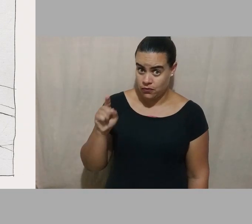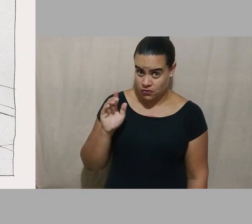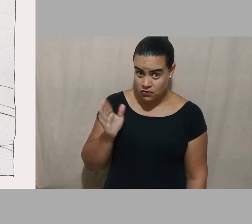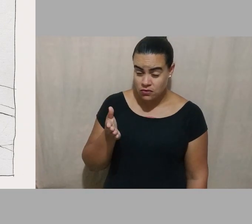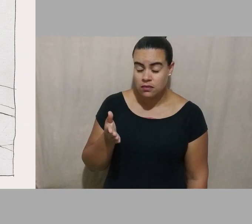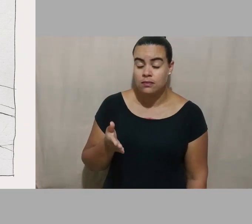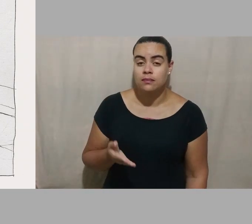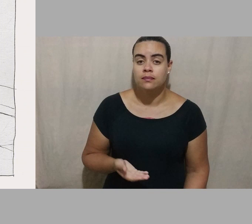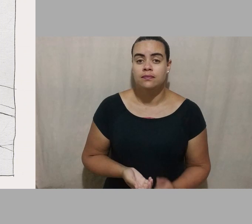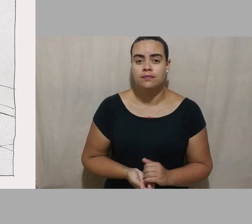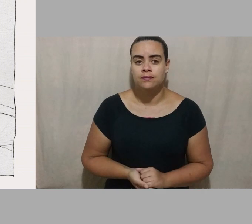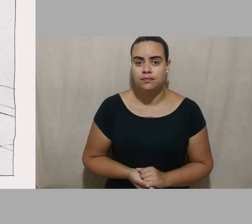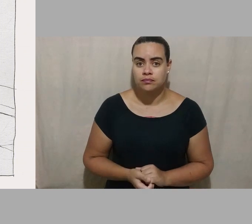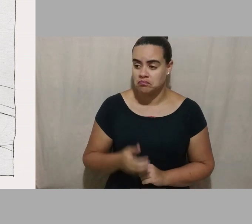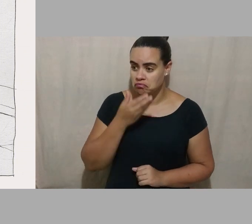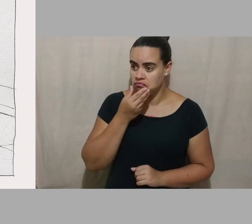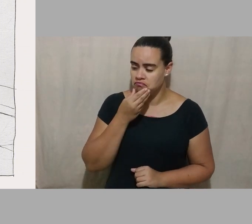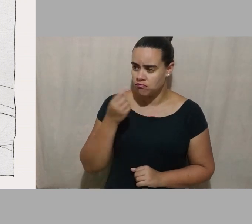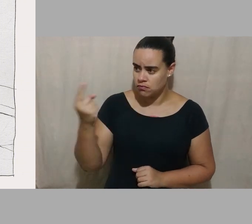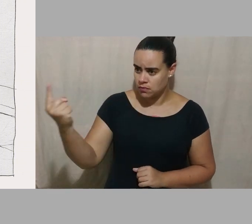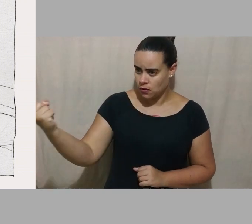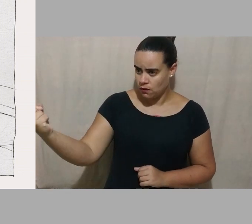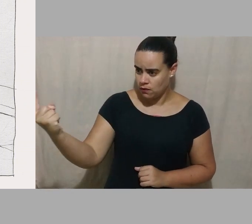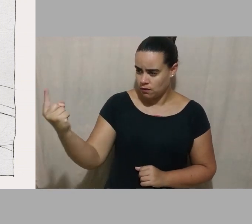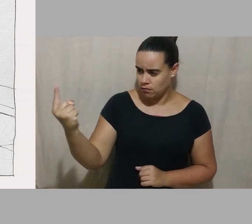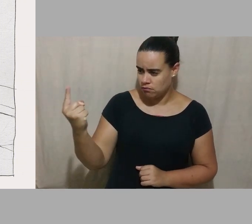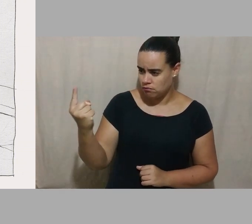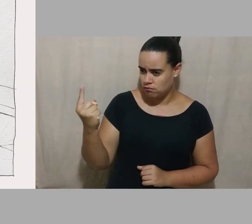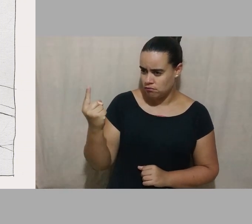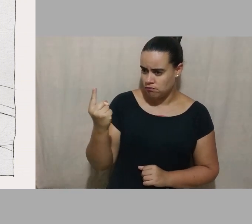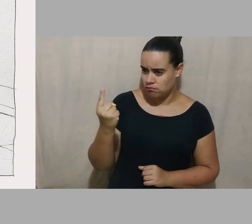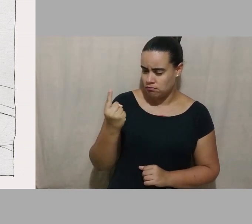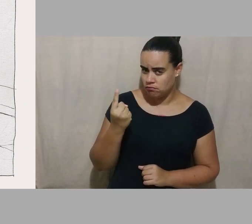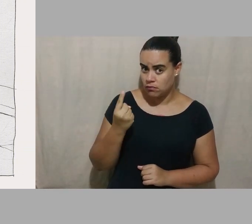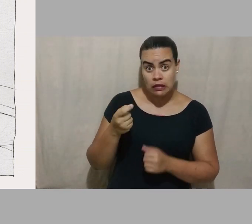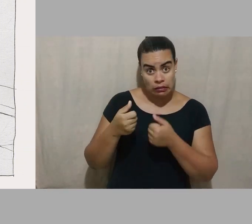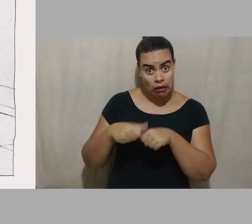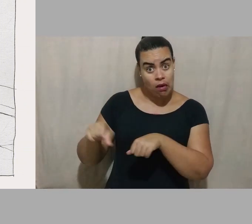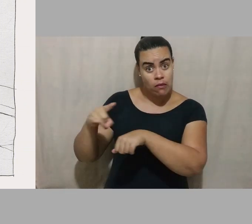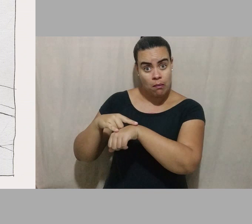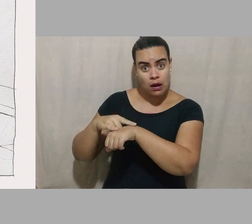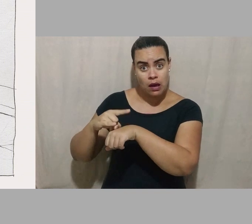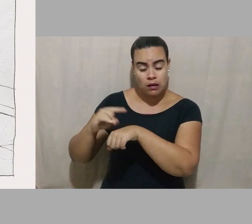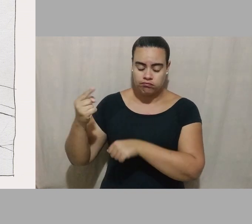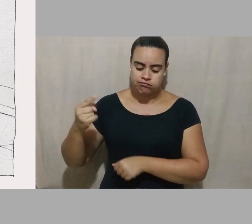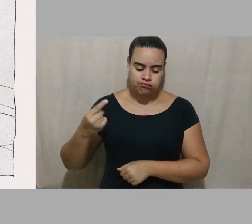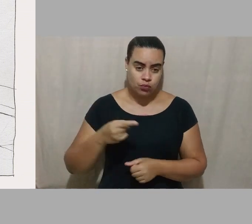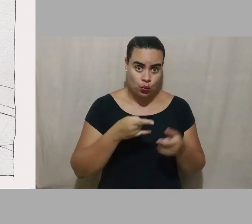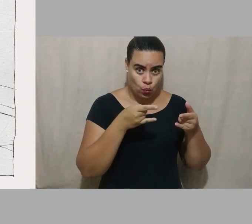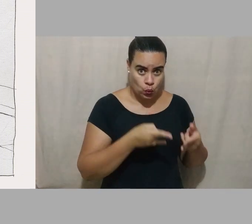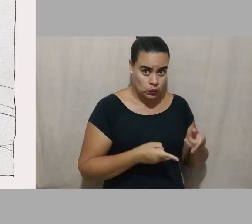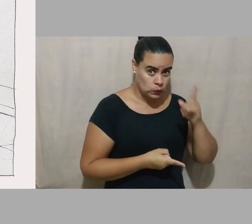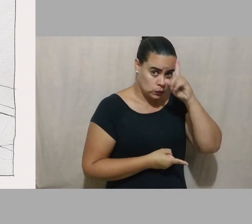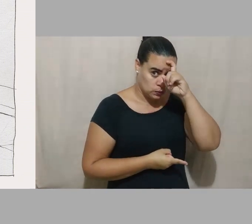Eu ainda fui. Ele veio do banheiro até o quarto do hospital carregado por 2 enfermeiras.